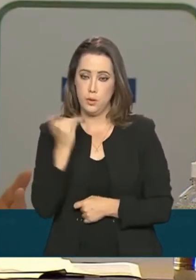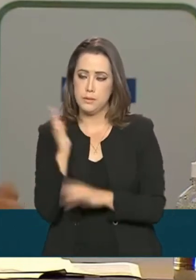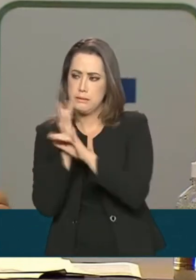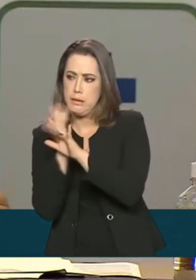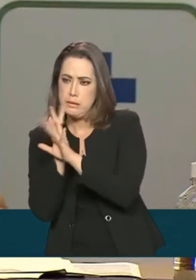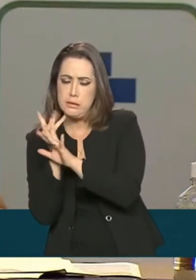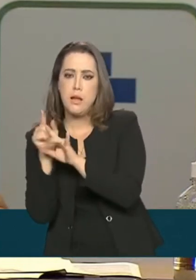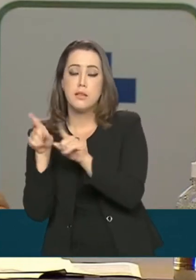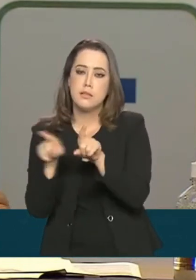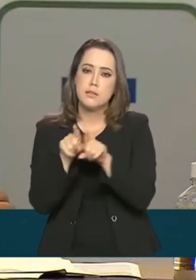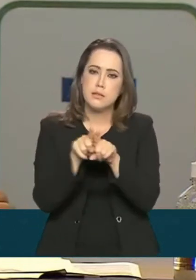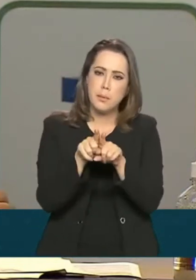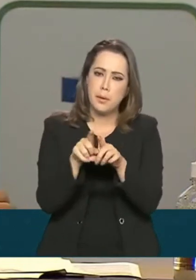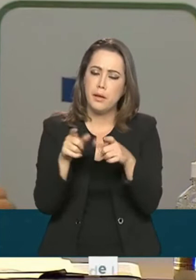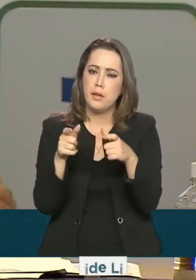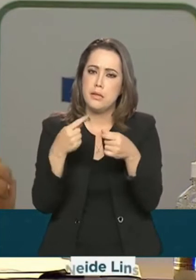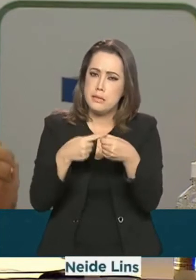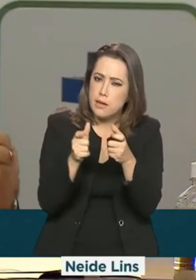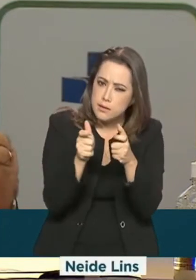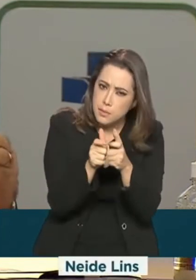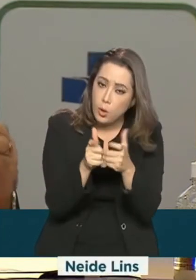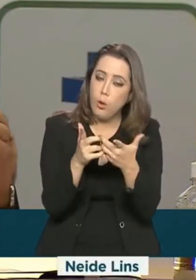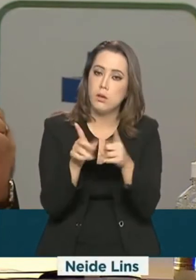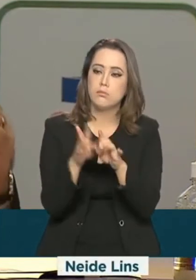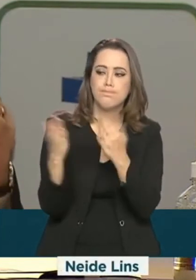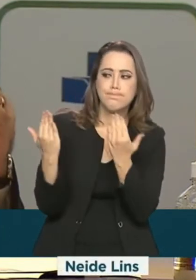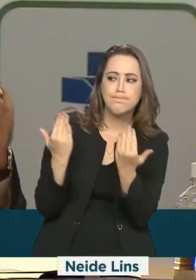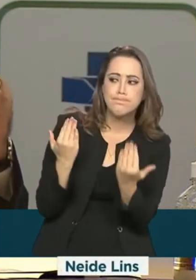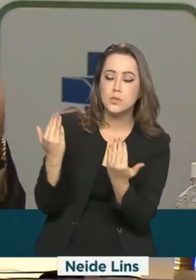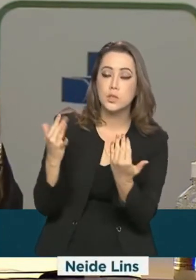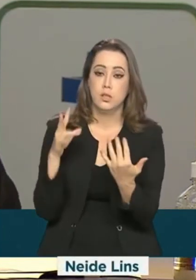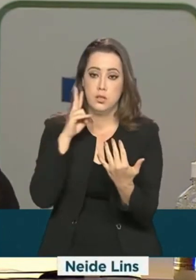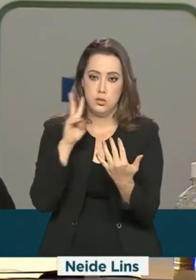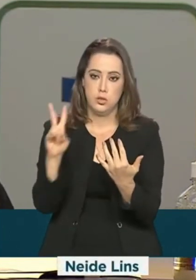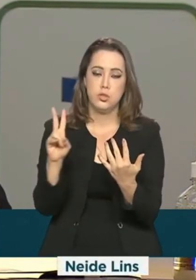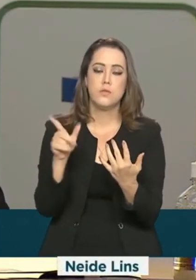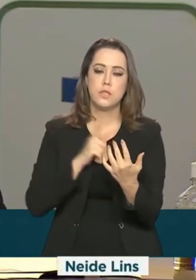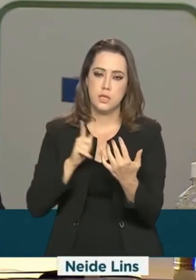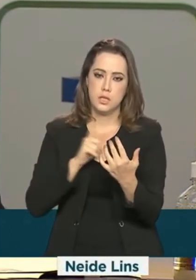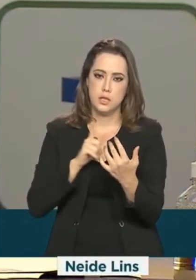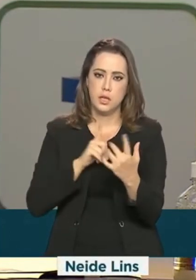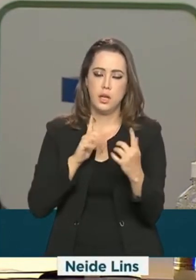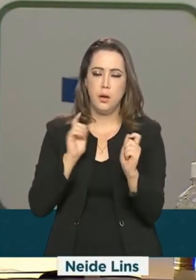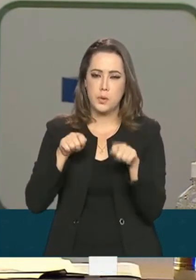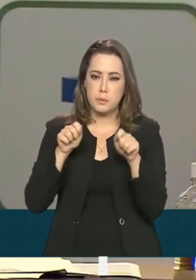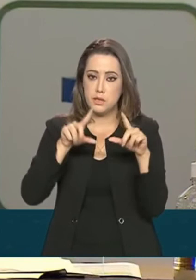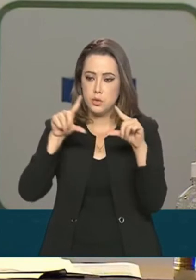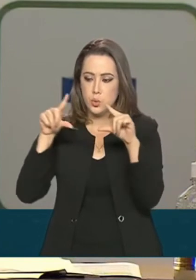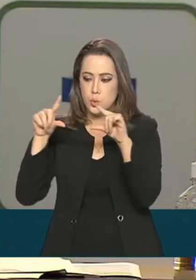no interior, né? A gente verifica que teve tem uma tendência de diminuição na